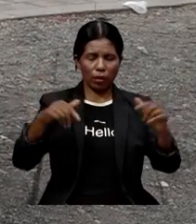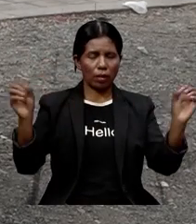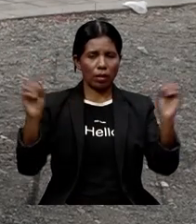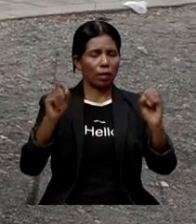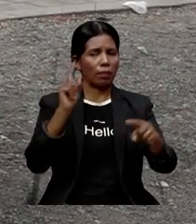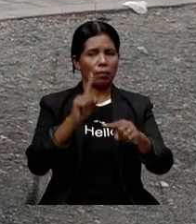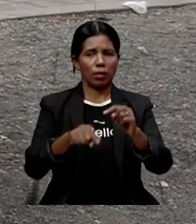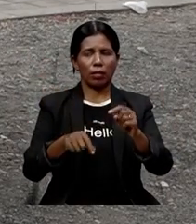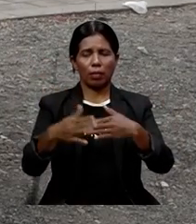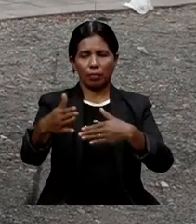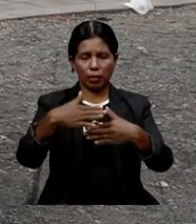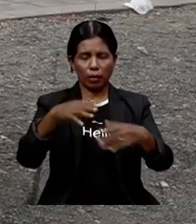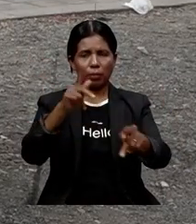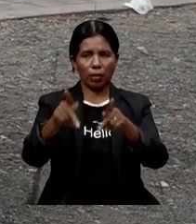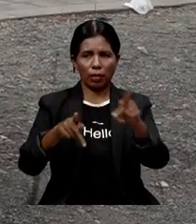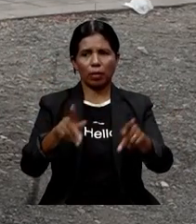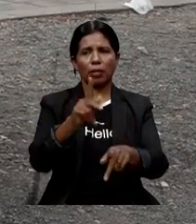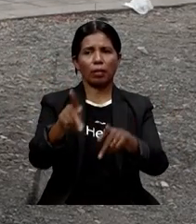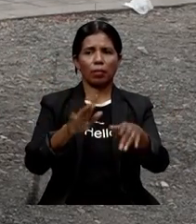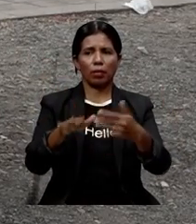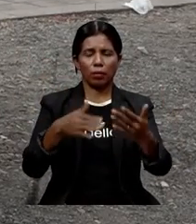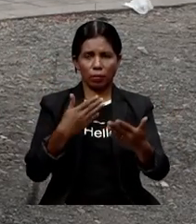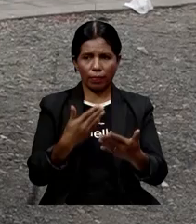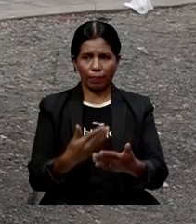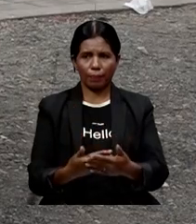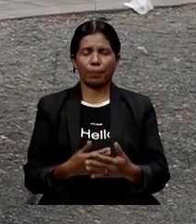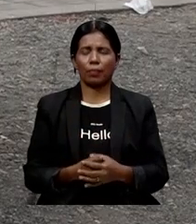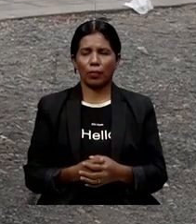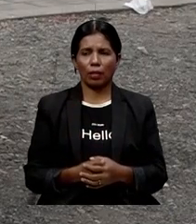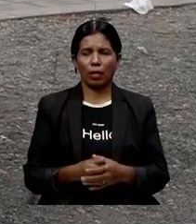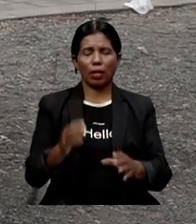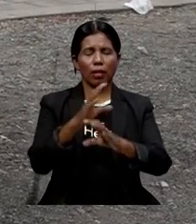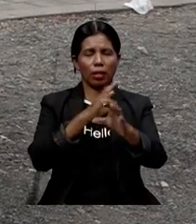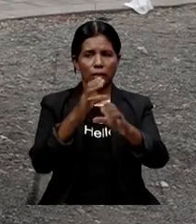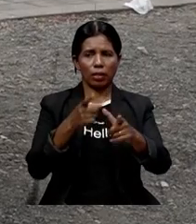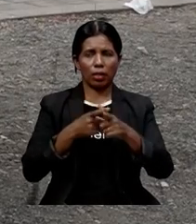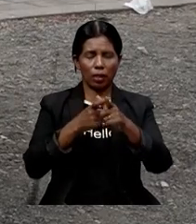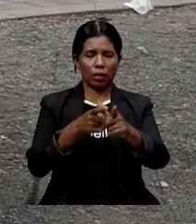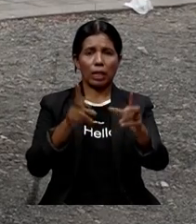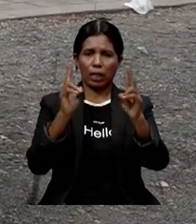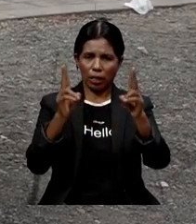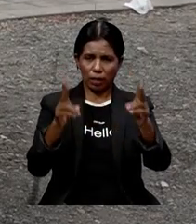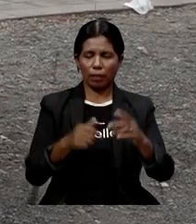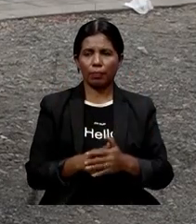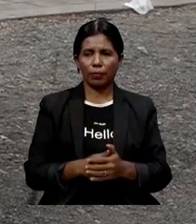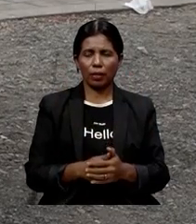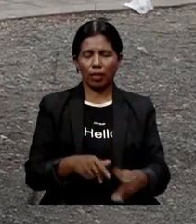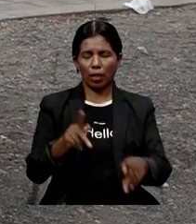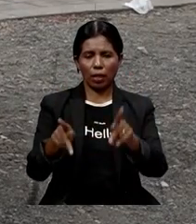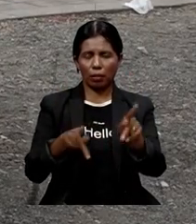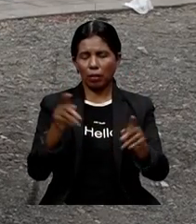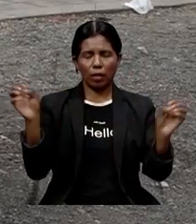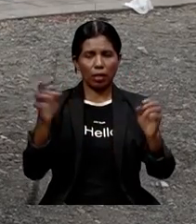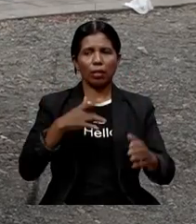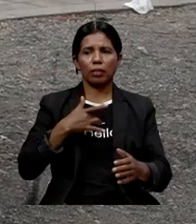consegue e basic ba povo sua santidade papa careta halai ho velocidade então povo la sente e